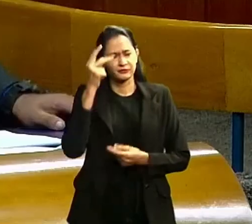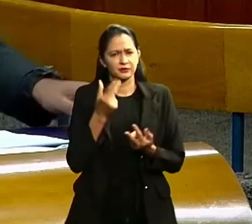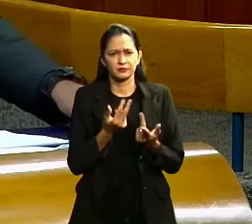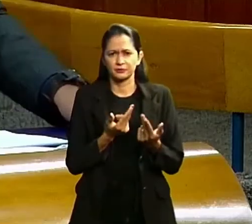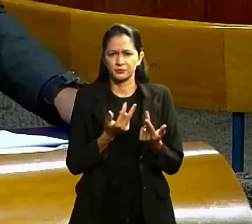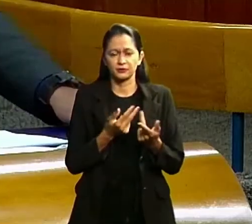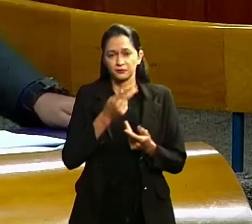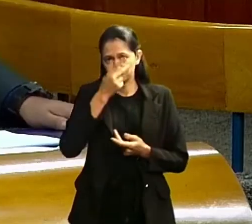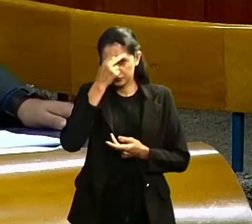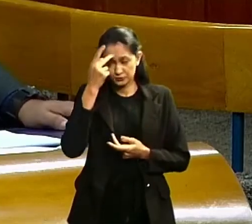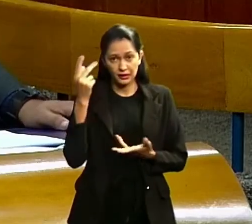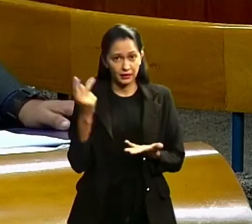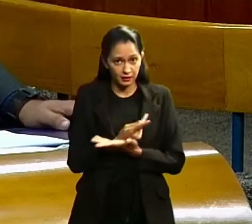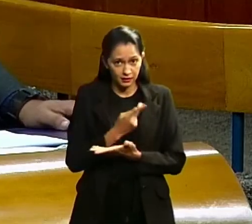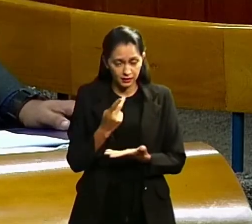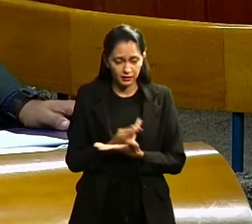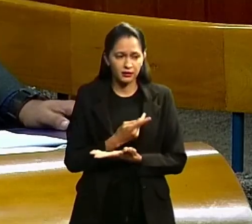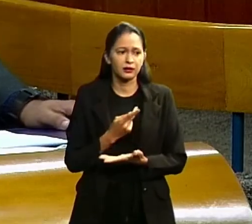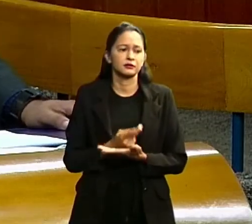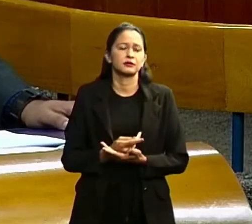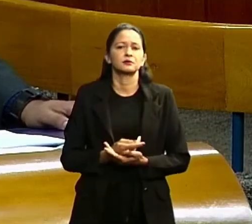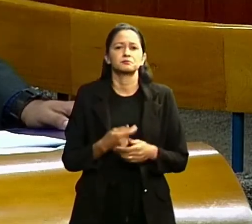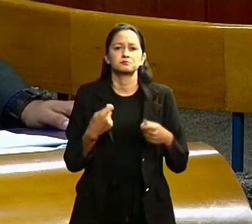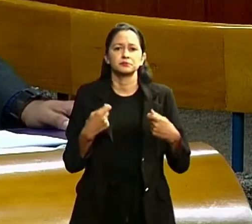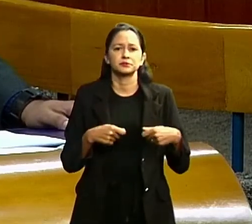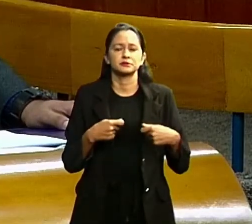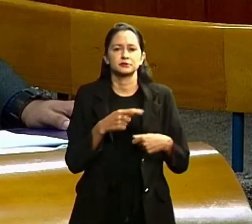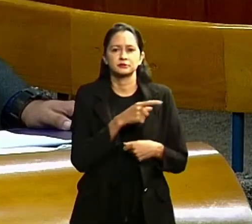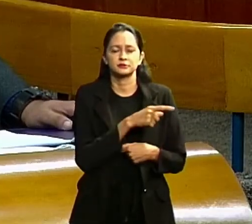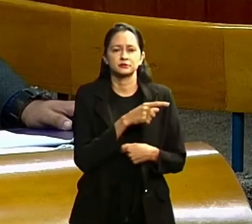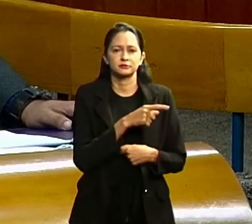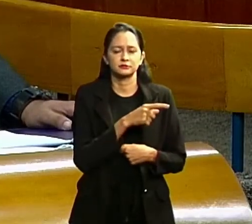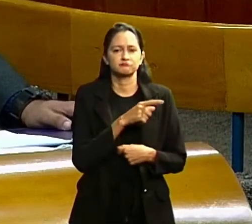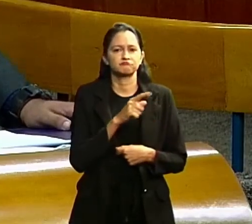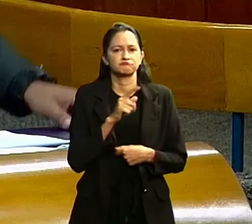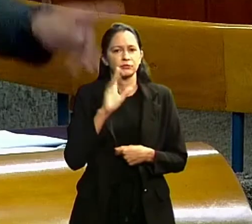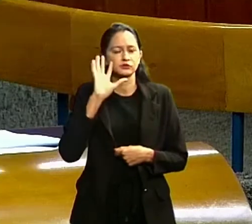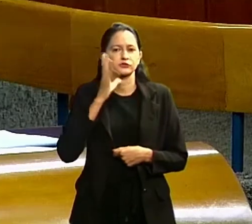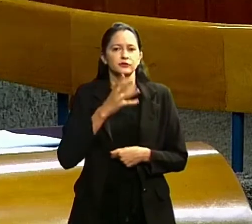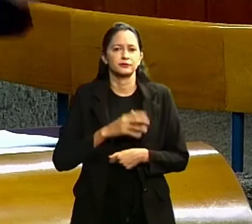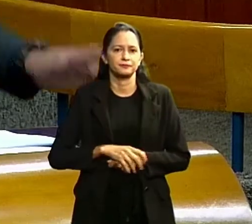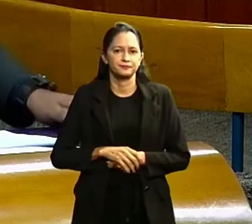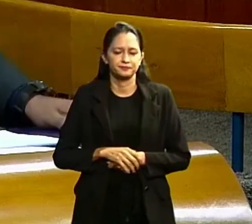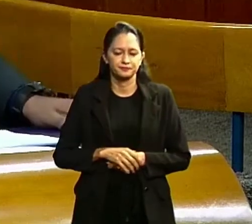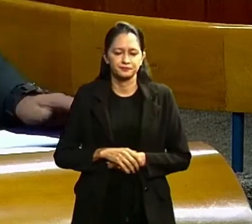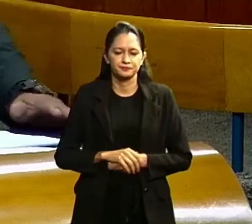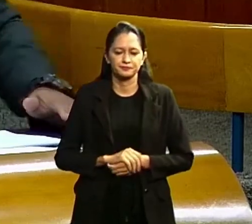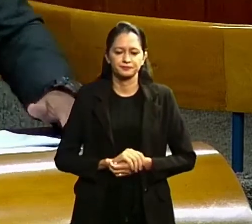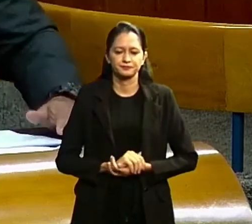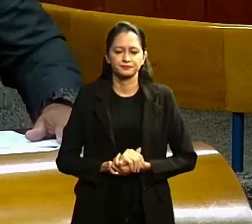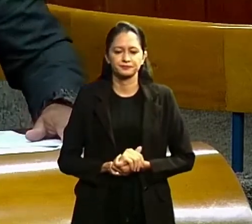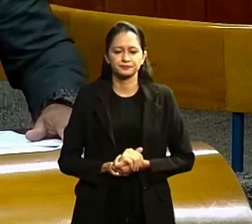errou tem que ser punido, porque colocou uma situação constrangedora na vida dos goianienses. E lá...